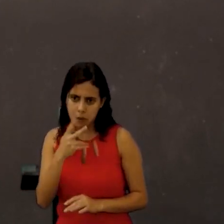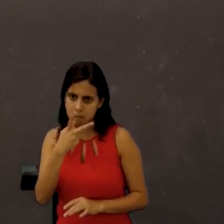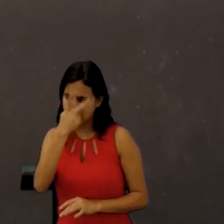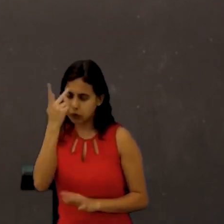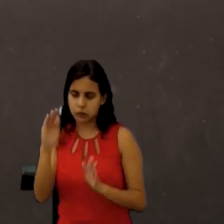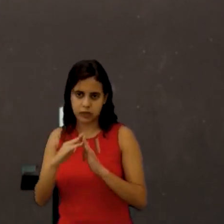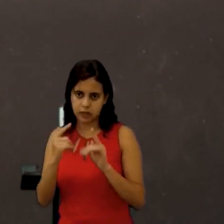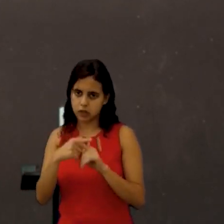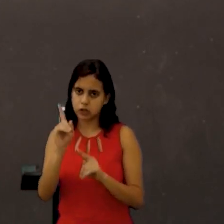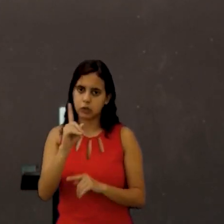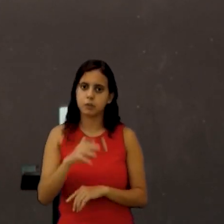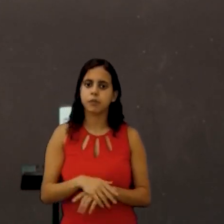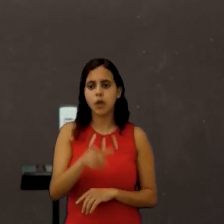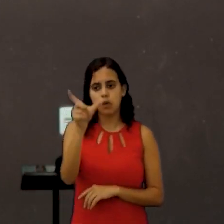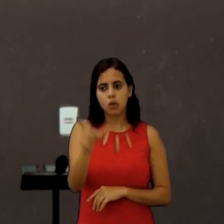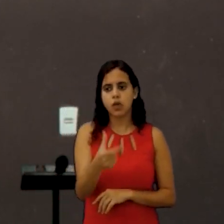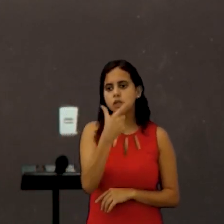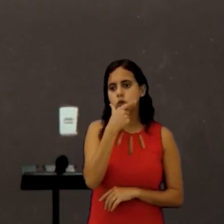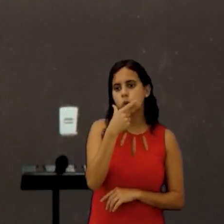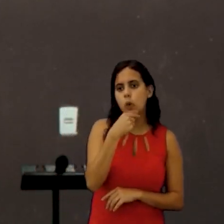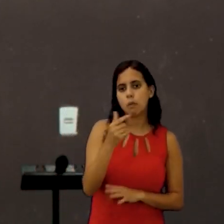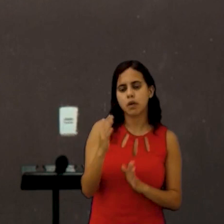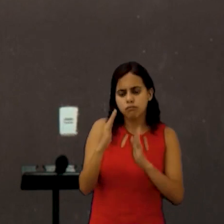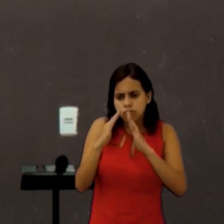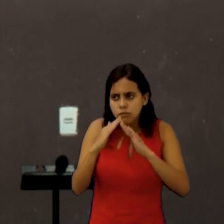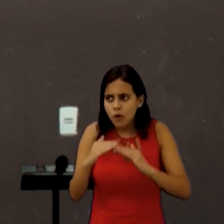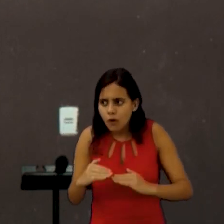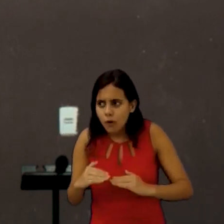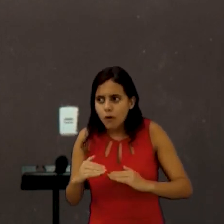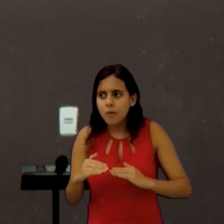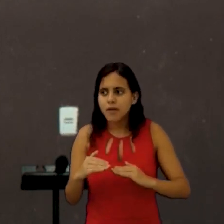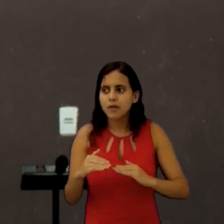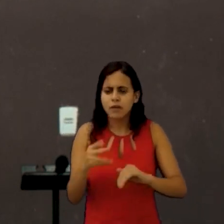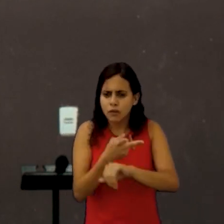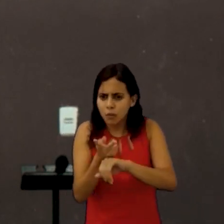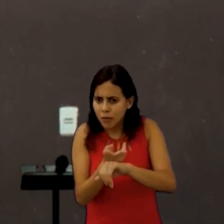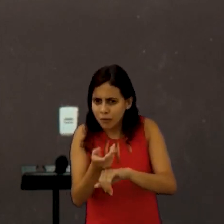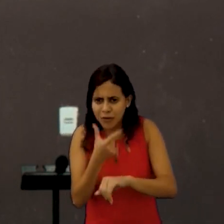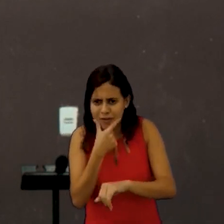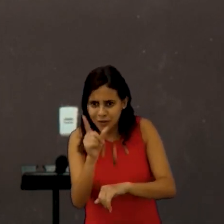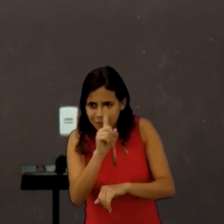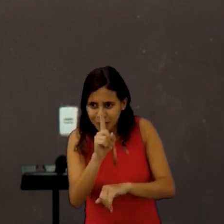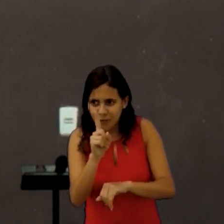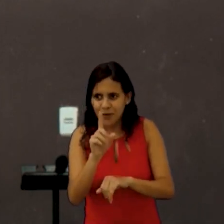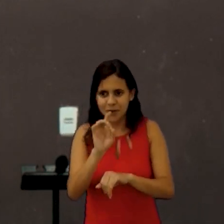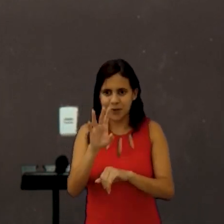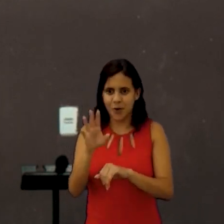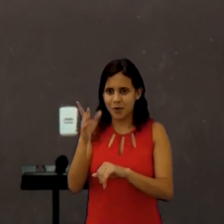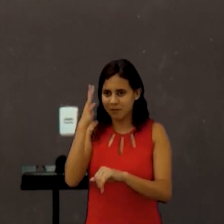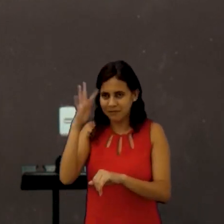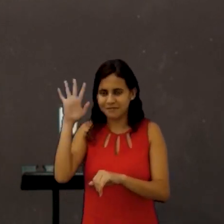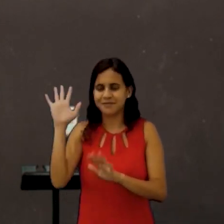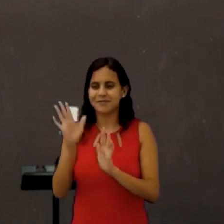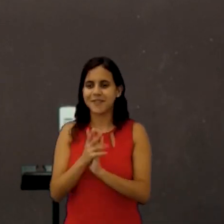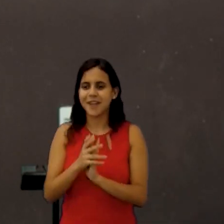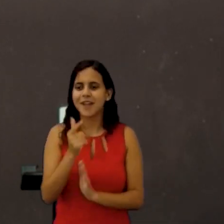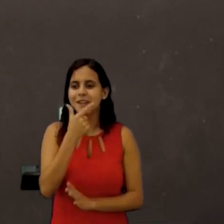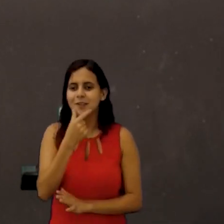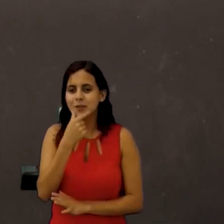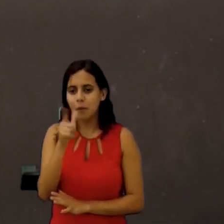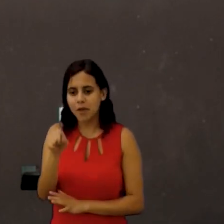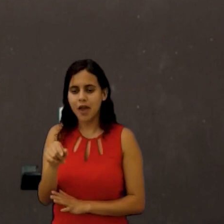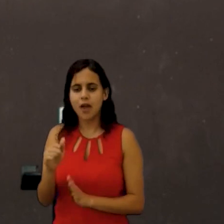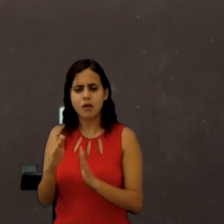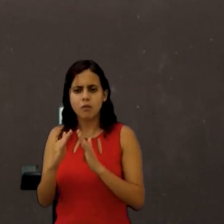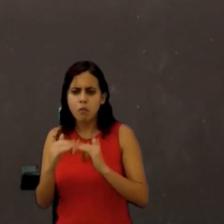ele é uma pessoa humilde. Estão procurando Zezinho, né? Procure Zezinho não, ele não existe, é hipotético. Seu Zezinho é uma